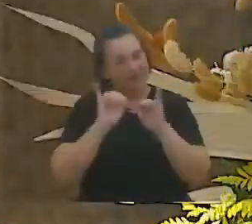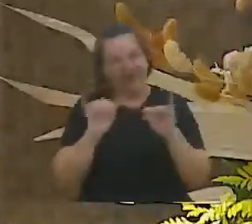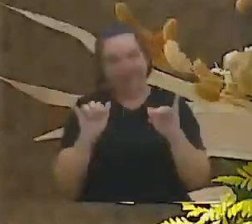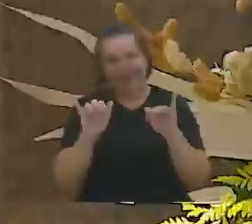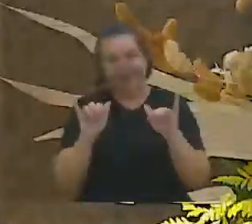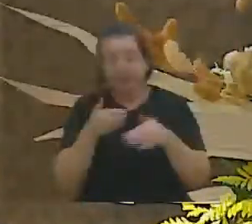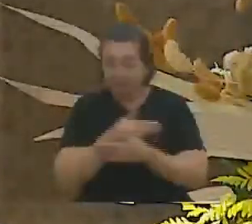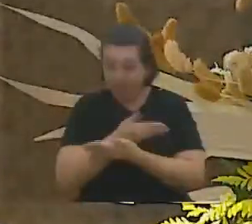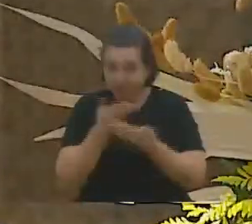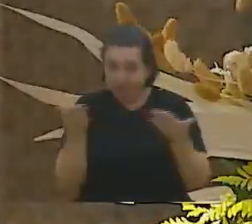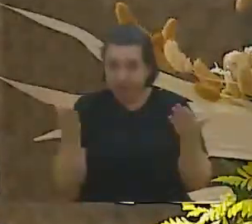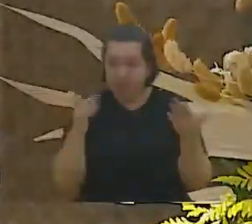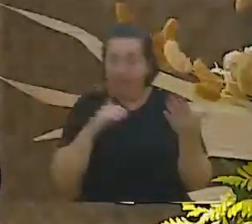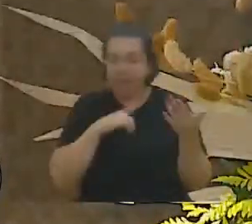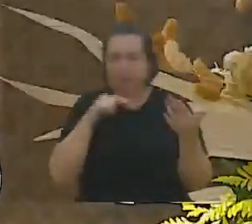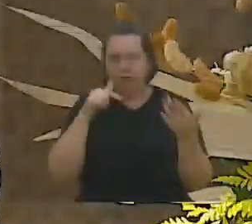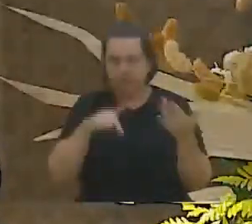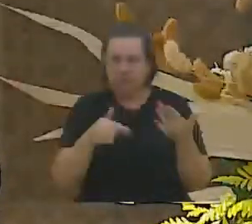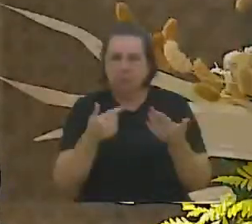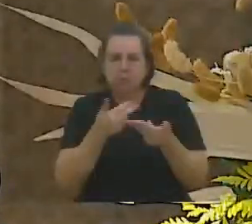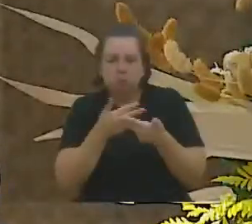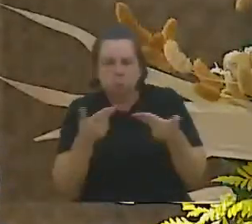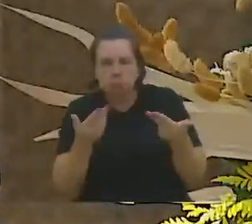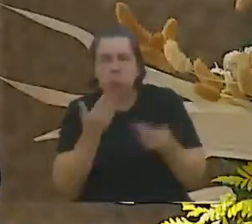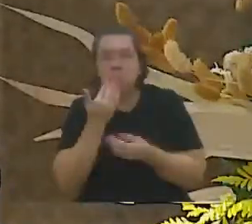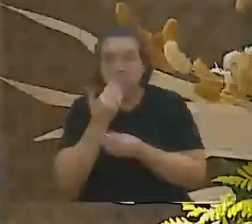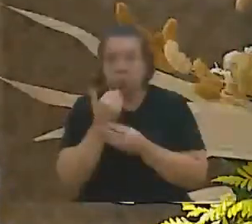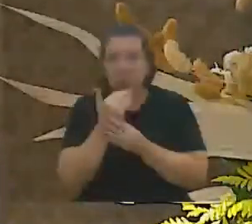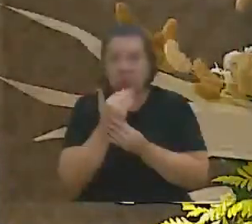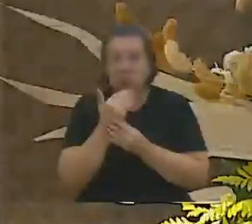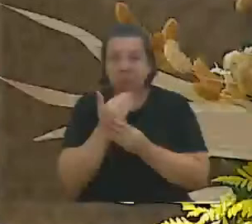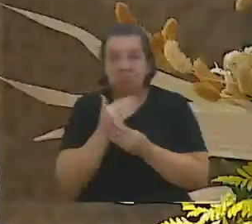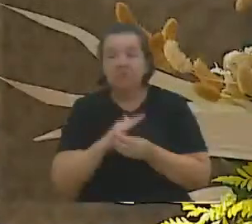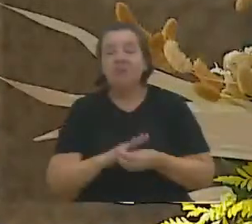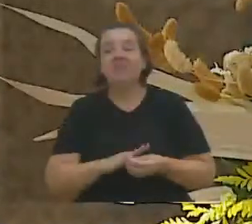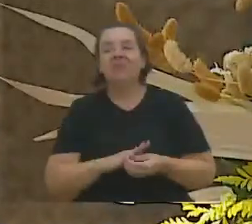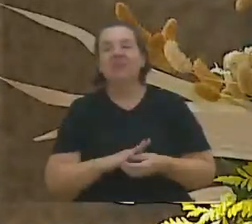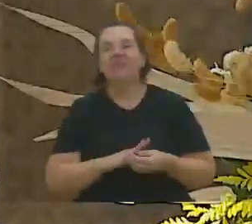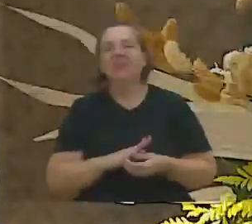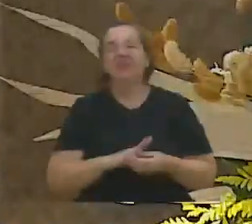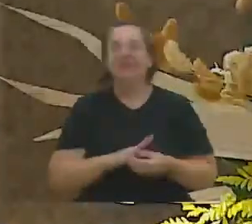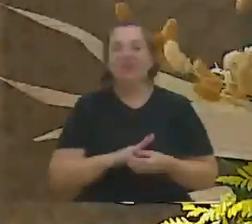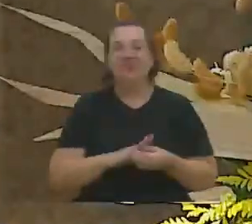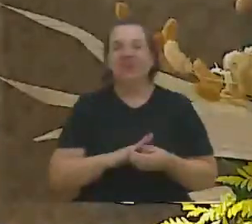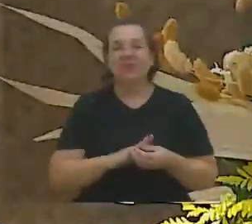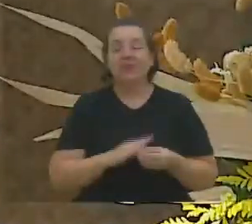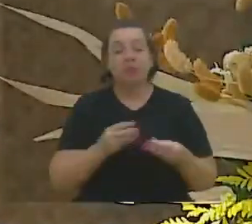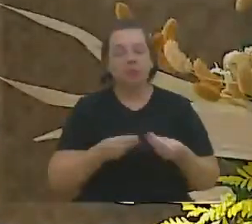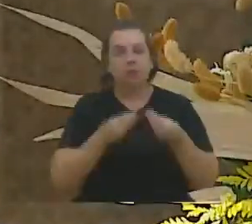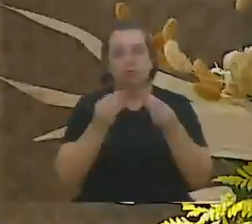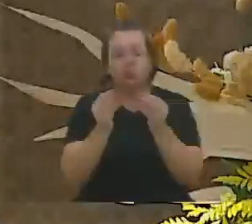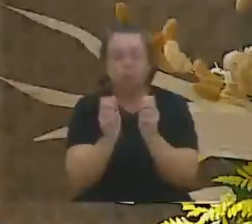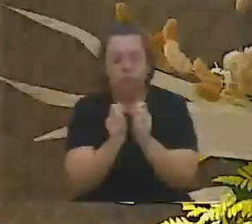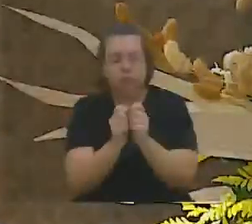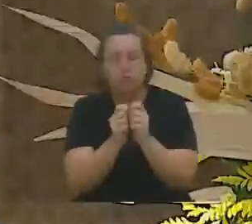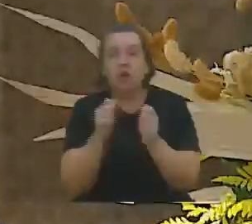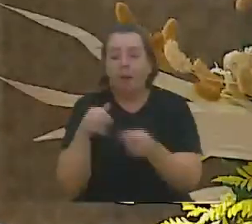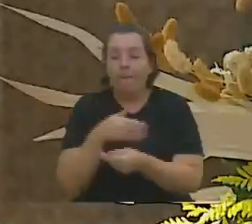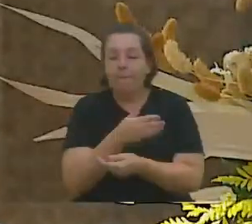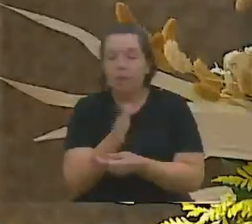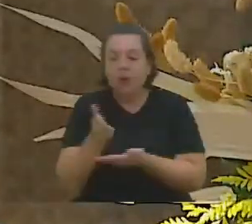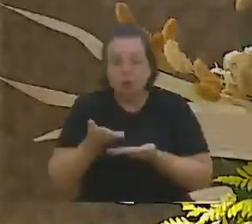tendes aqui alguma coisa para comer? Deram-lhe um pedaço de